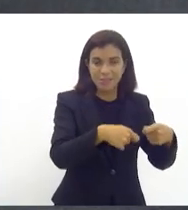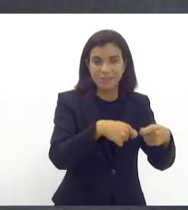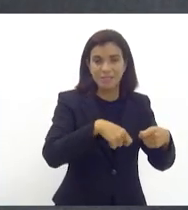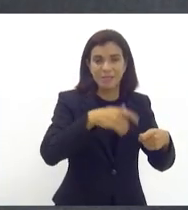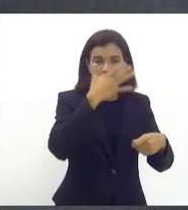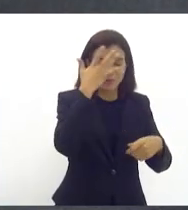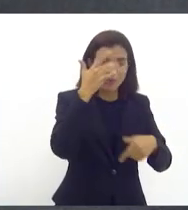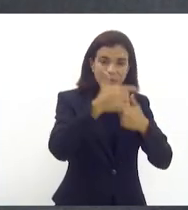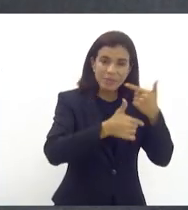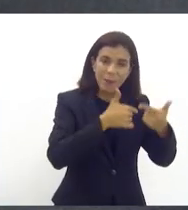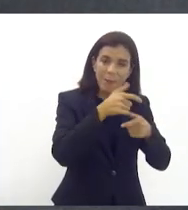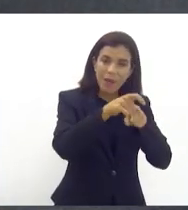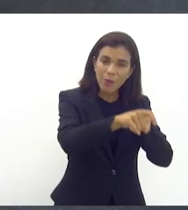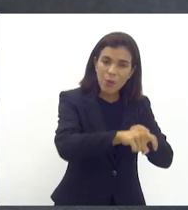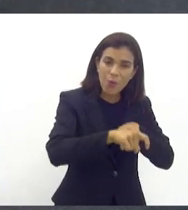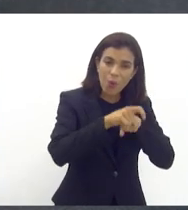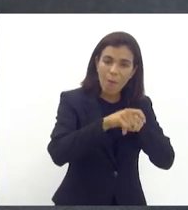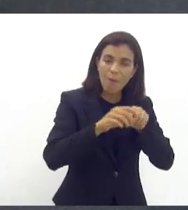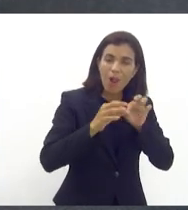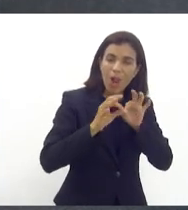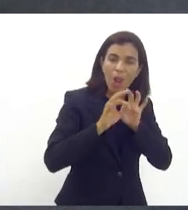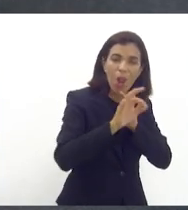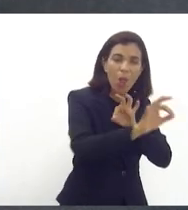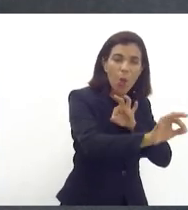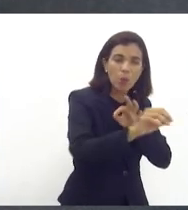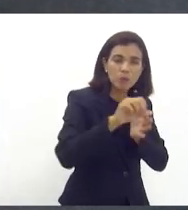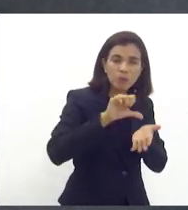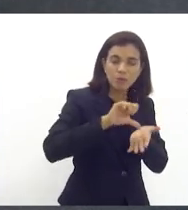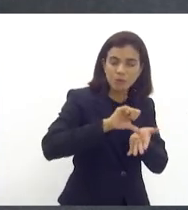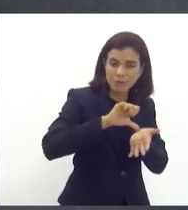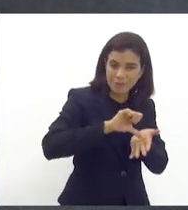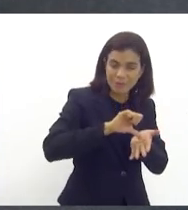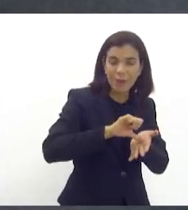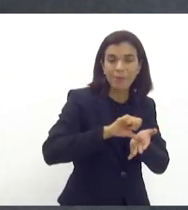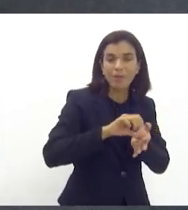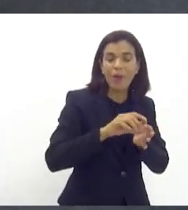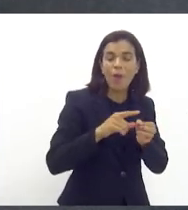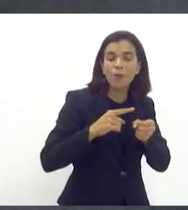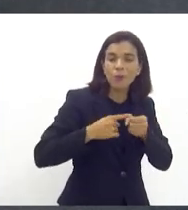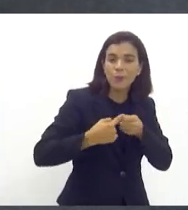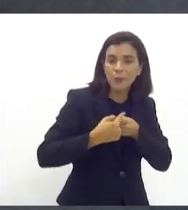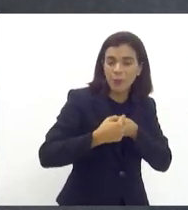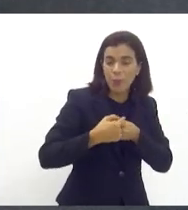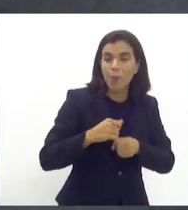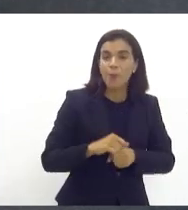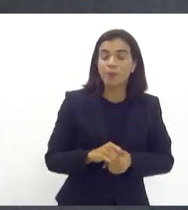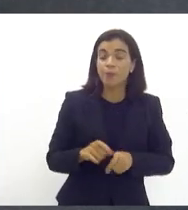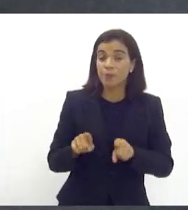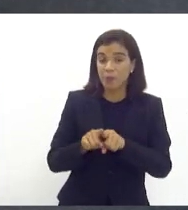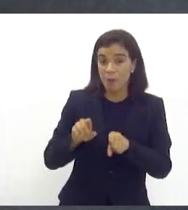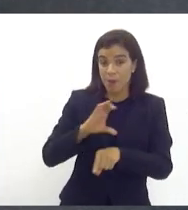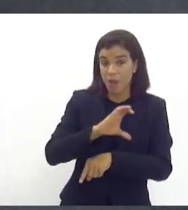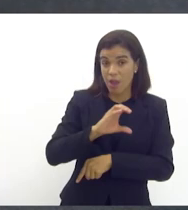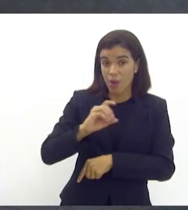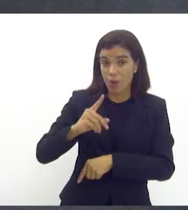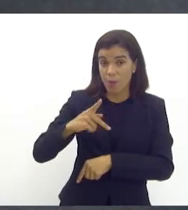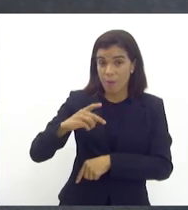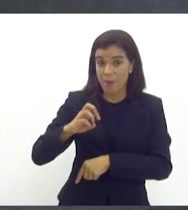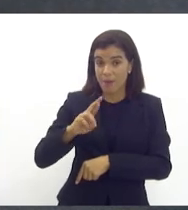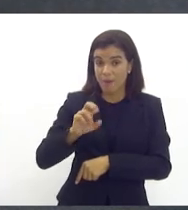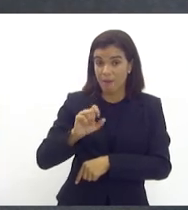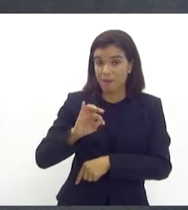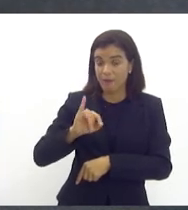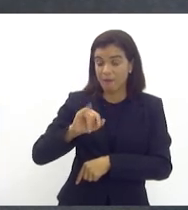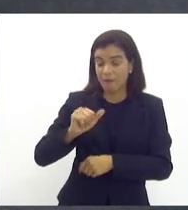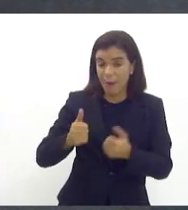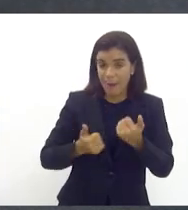campo lá no interior do estado. E, como o senhor bem falou, as cooperativas de leite do interior do estado,